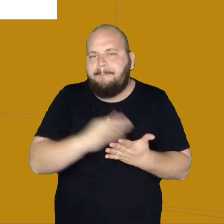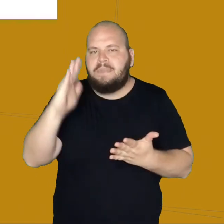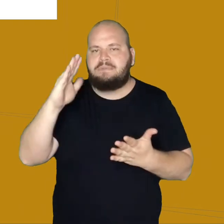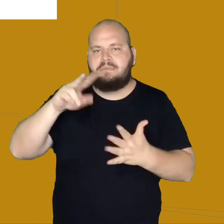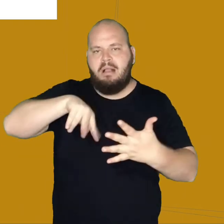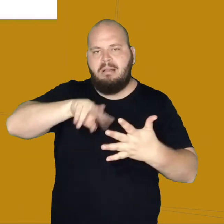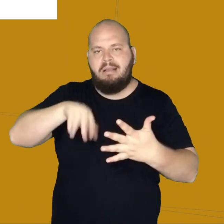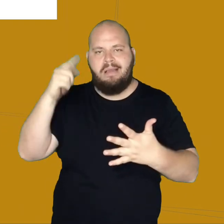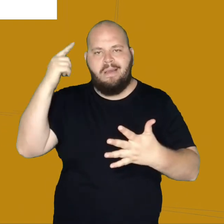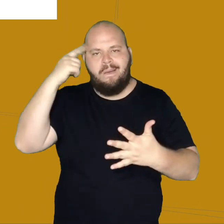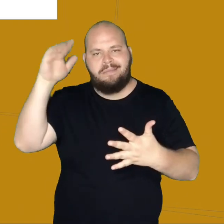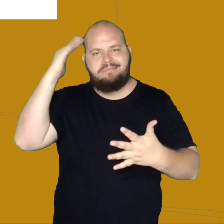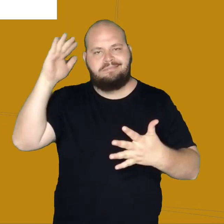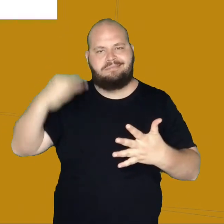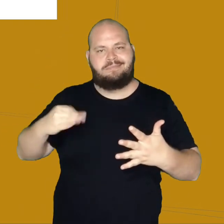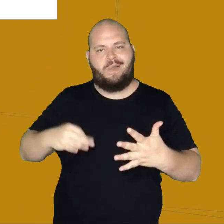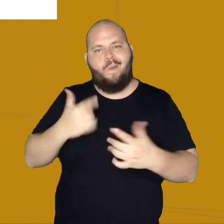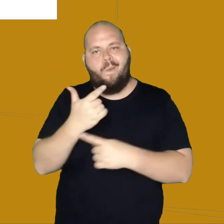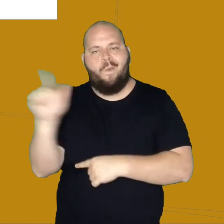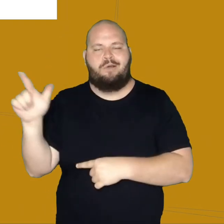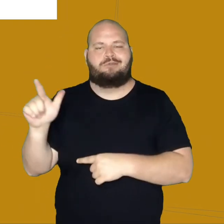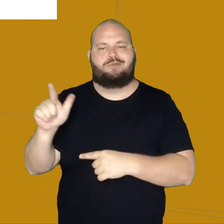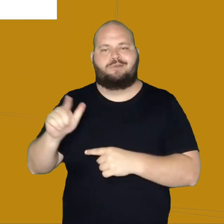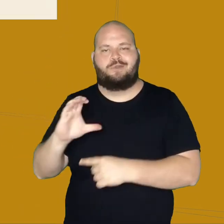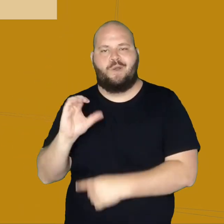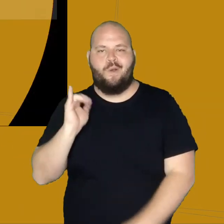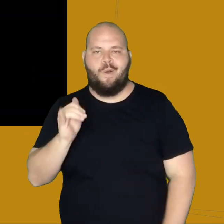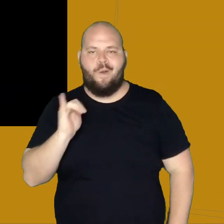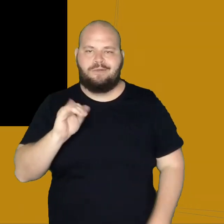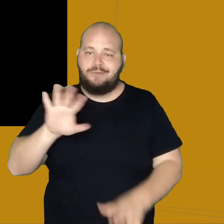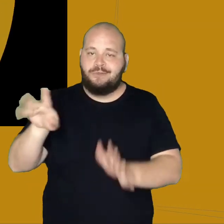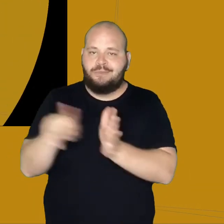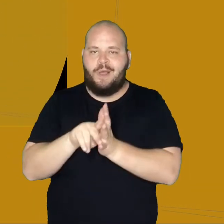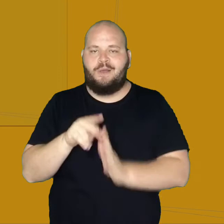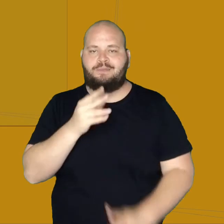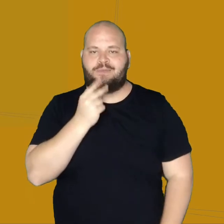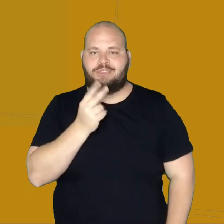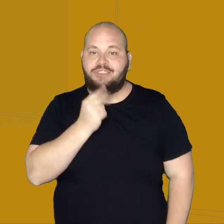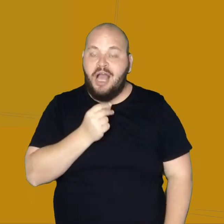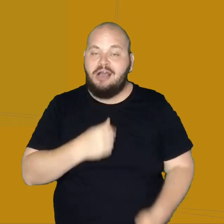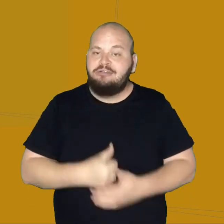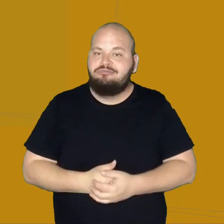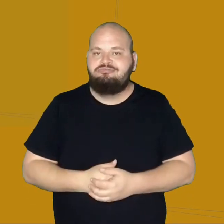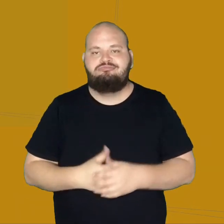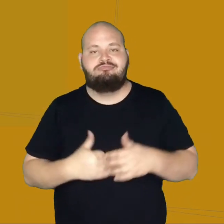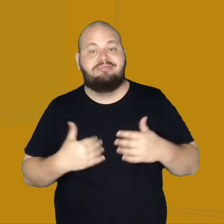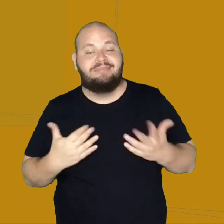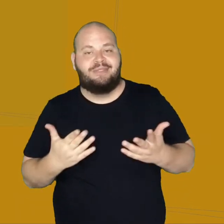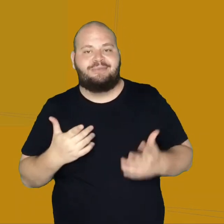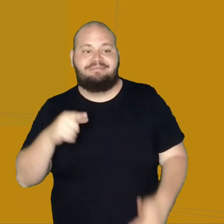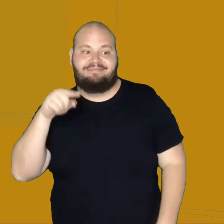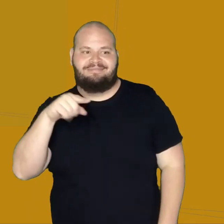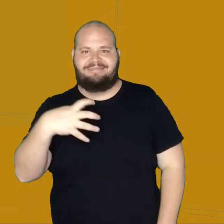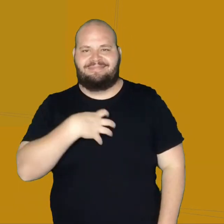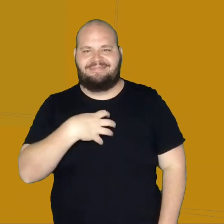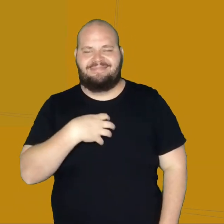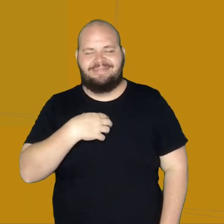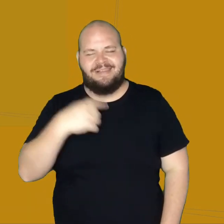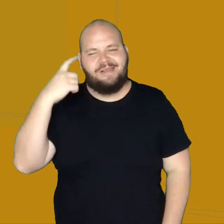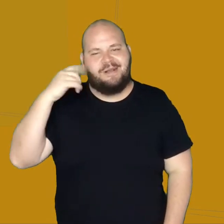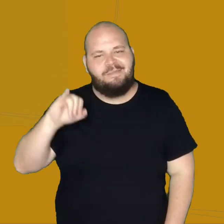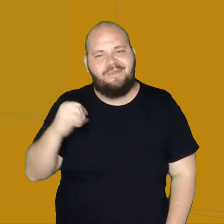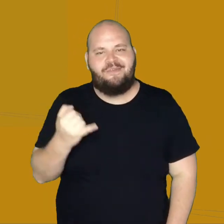critica por meio desse tom engraçado que a gente percebe na aparente seriedade da conversa, que traz no conteúdo o